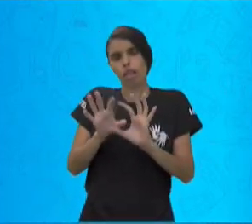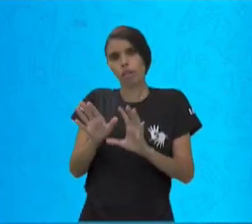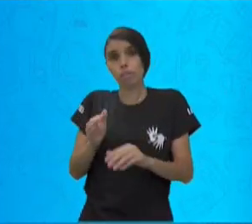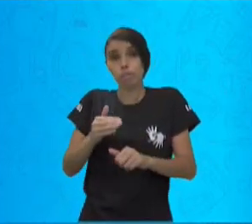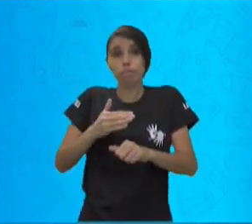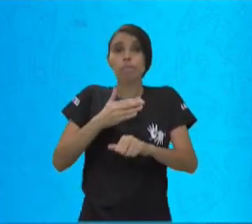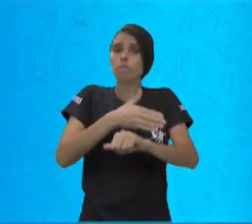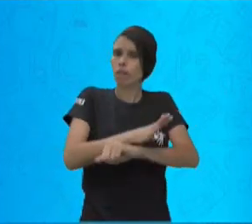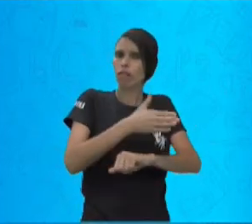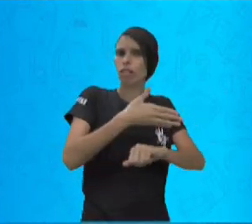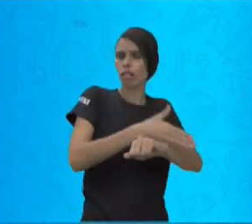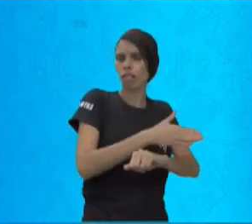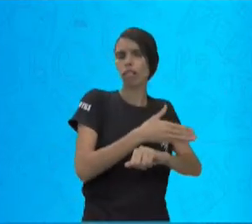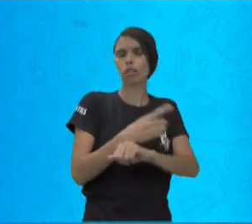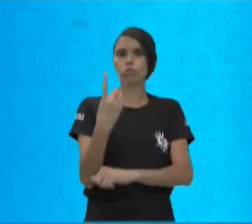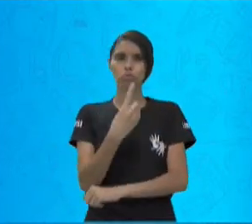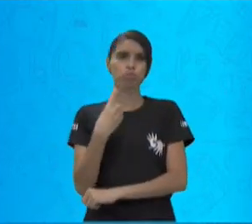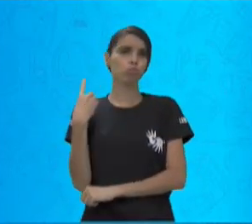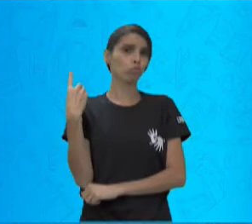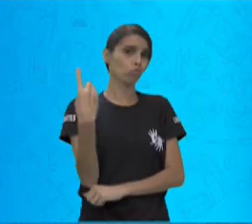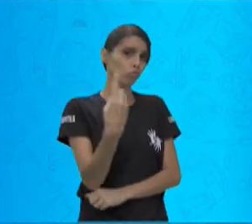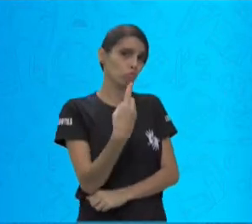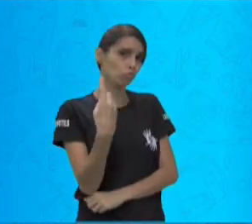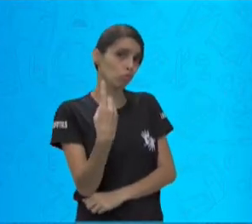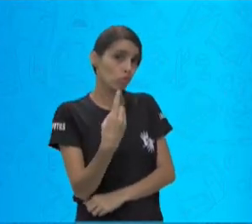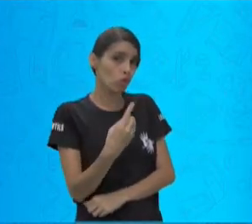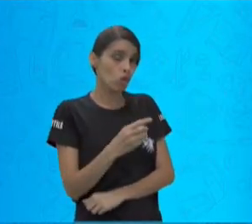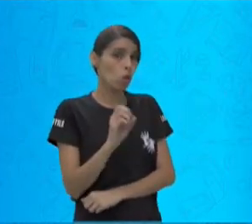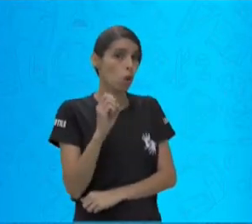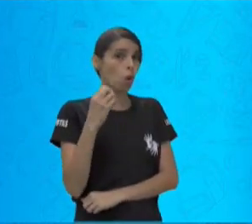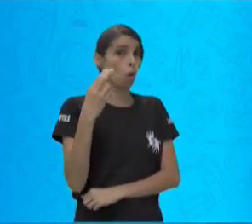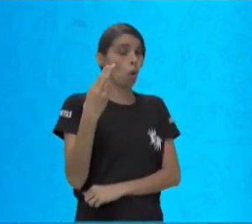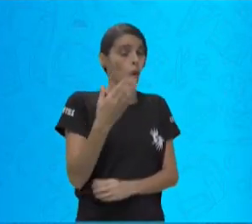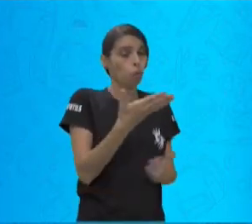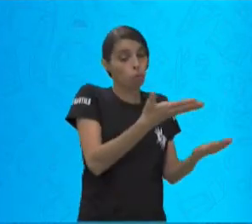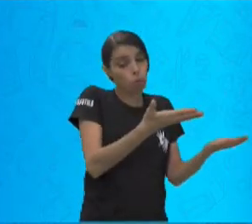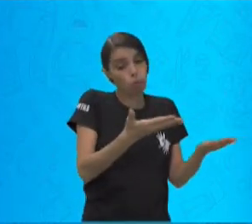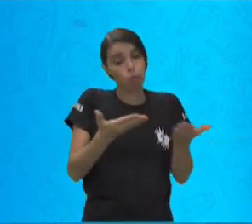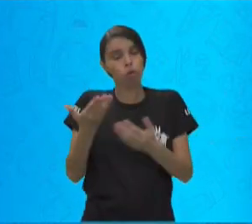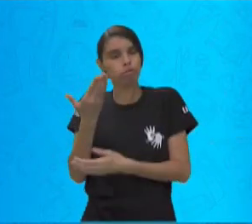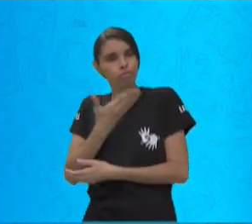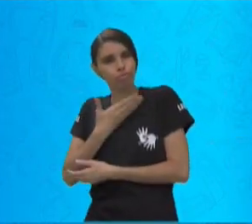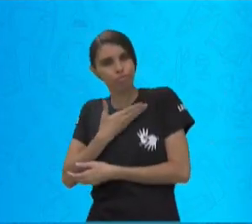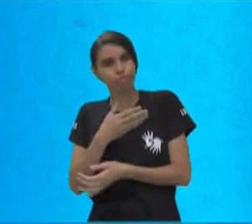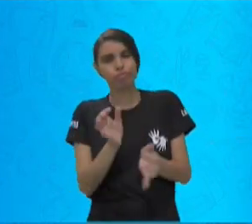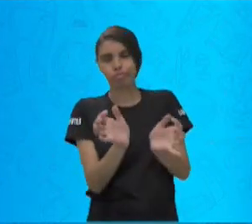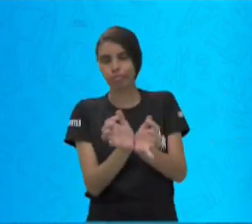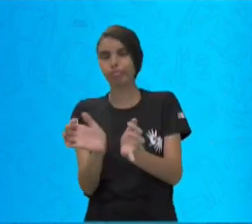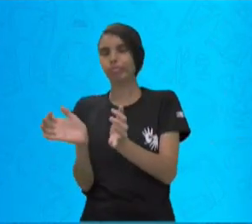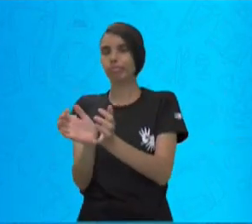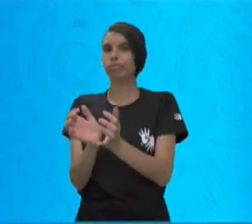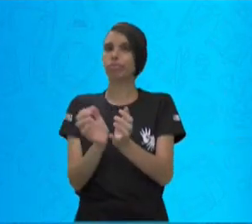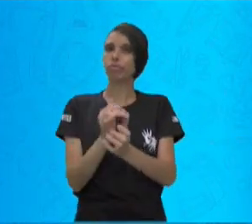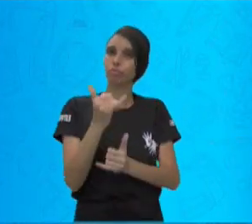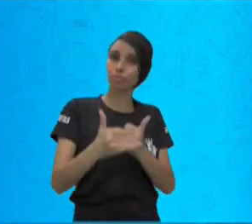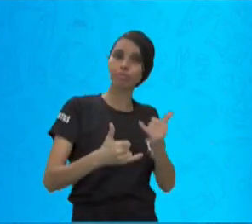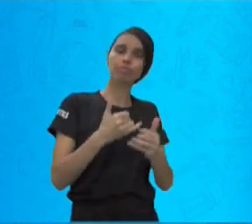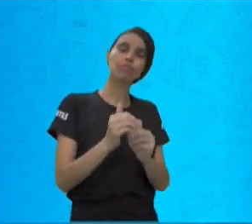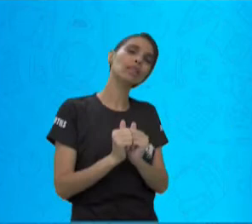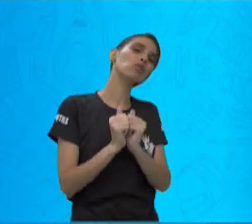peteca individual podemos também como foi explicado em dupla e eu convido agora a